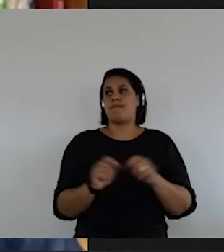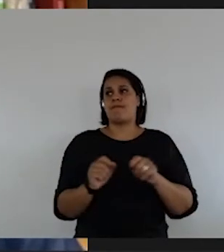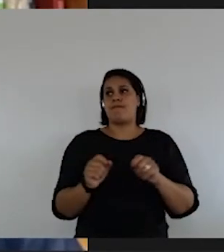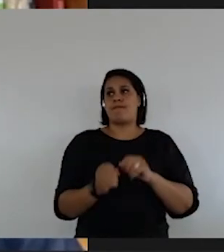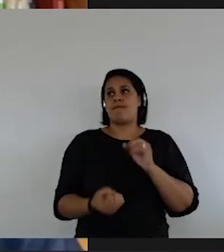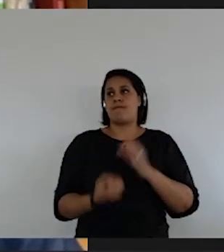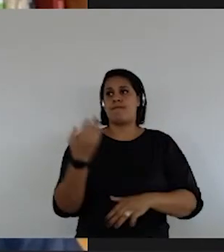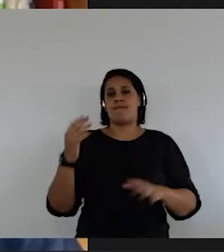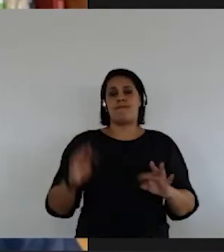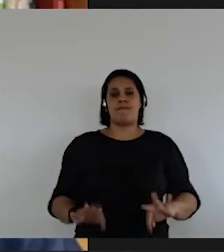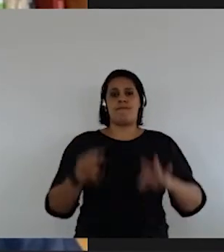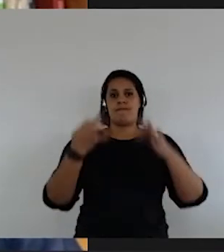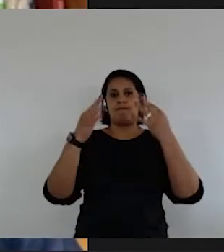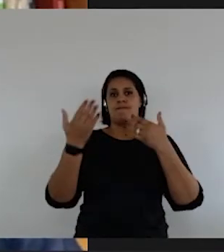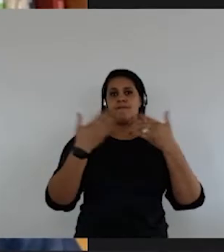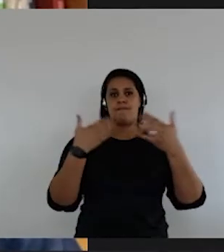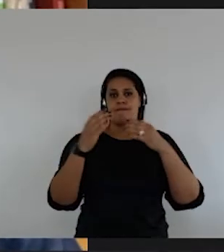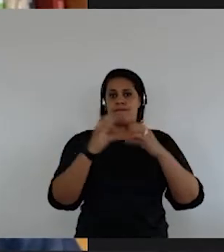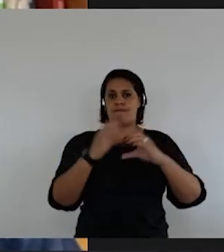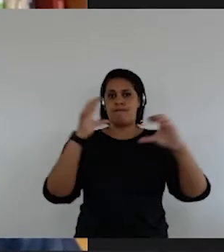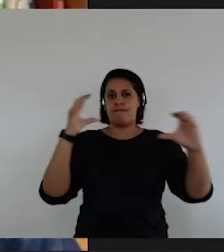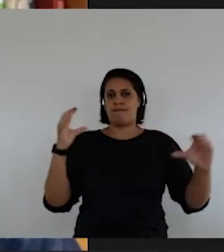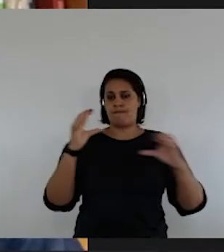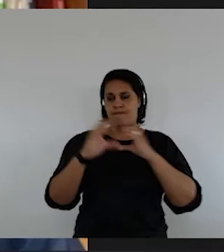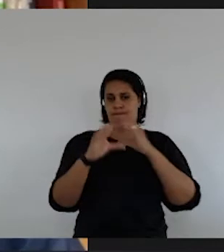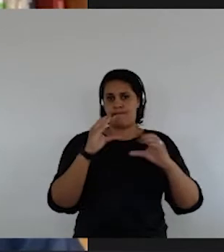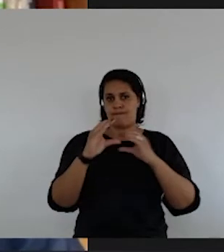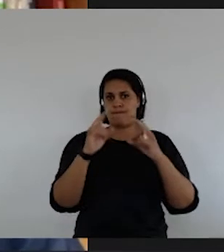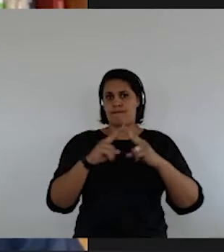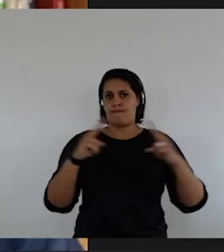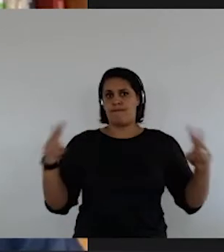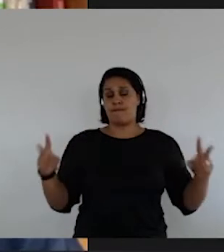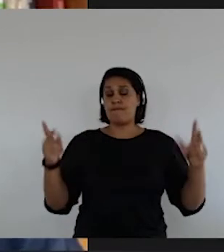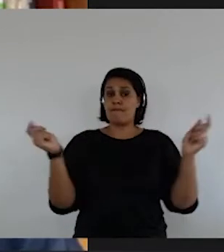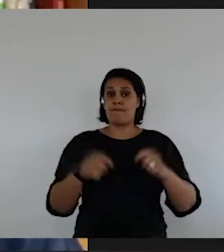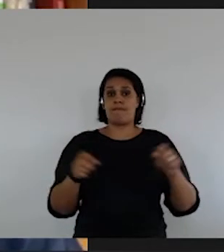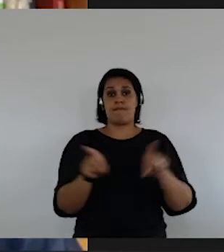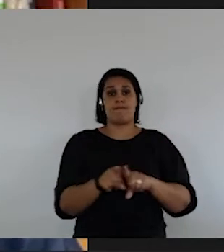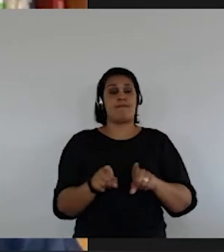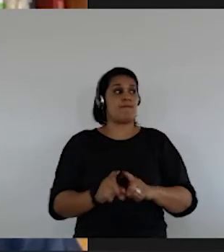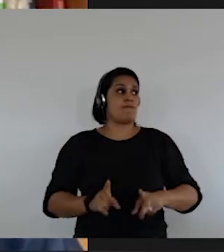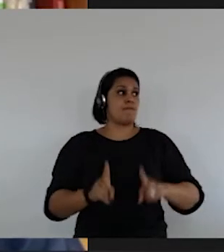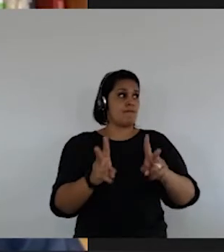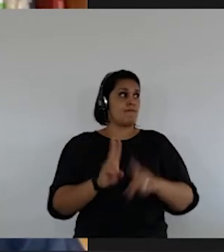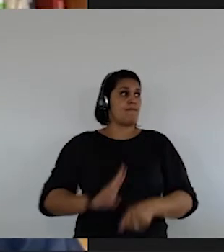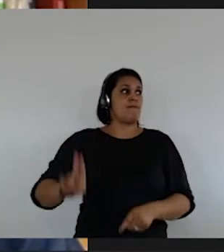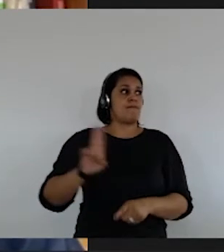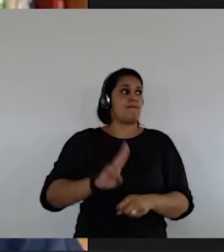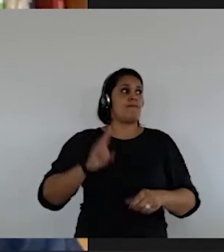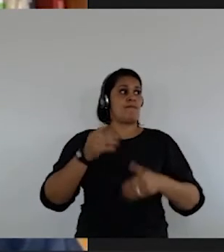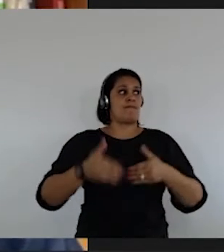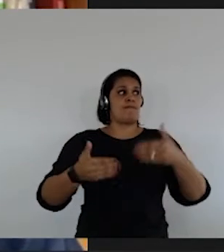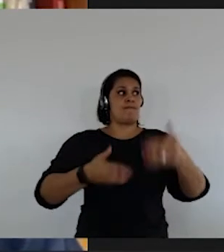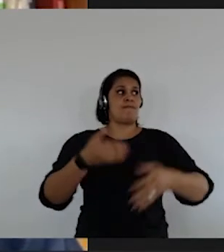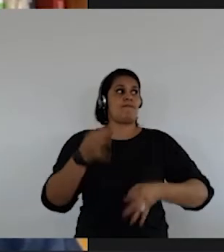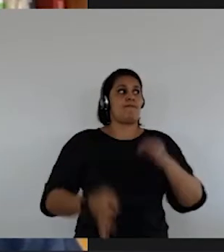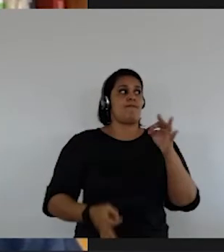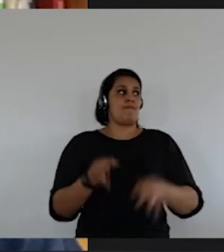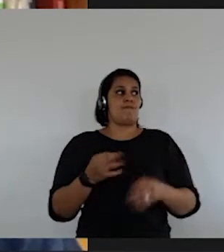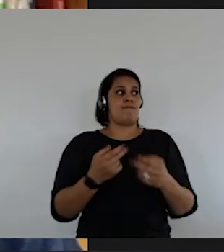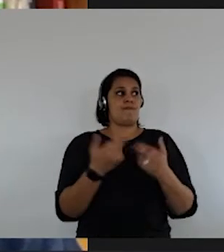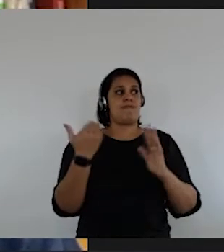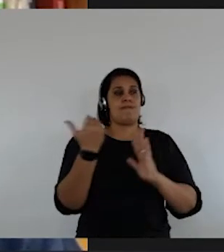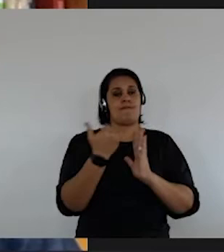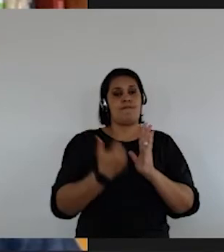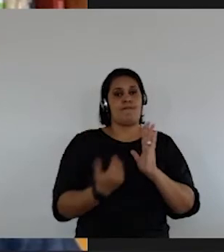tecnologias de comunicação remota que permitissem, ao mesmo tempo, a manutenção do funcionamento de justiça e a observância das medidas